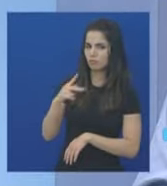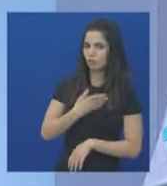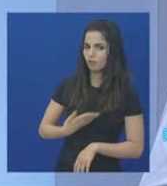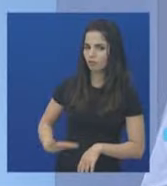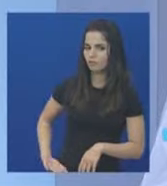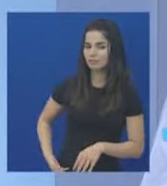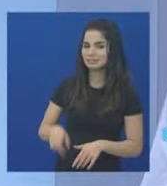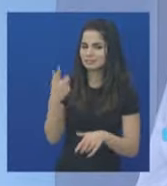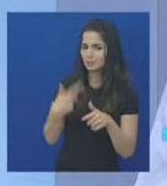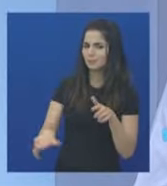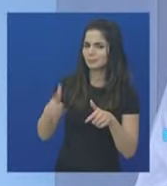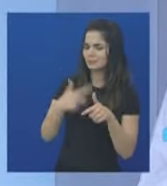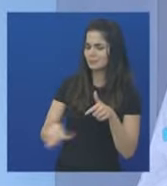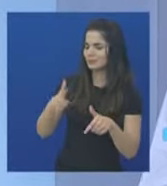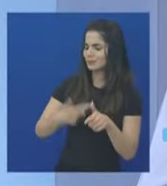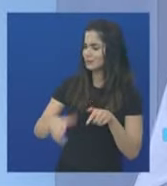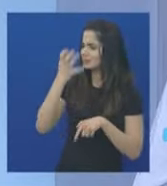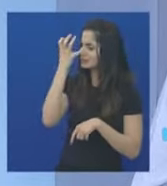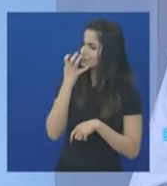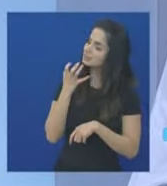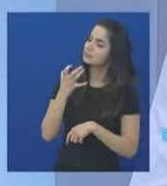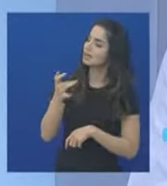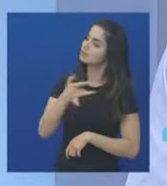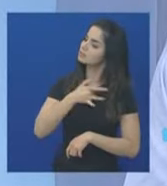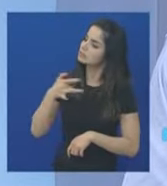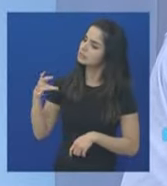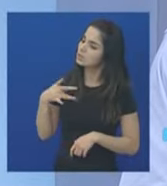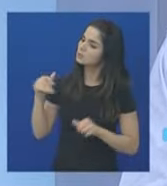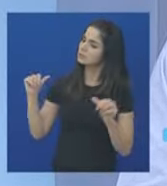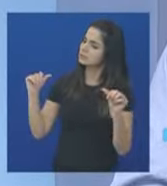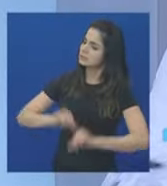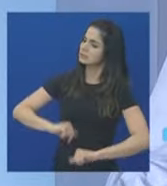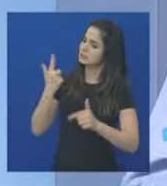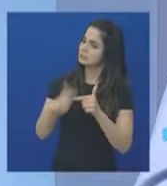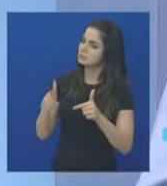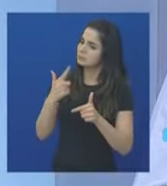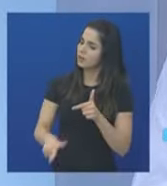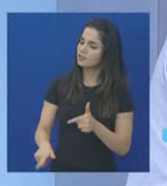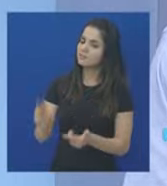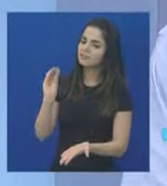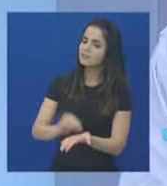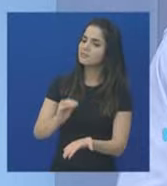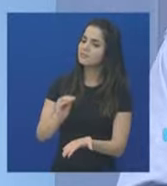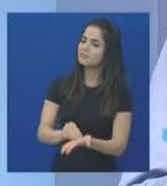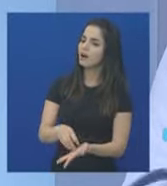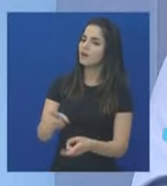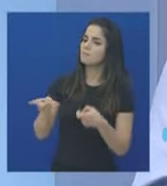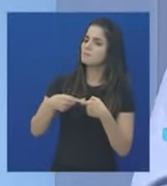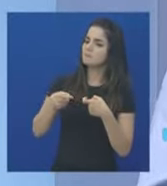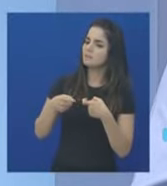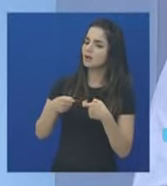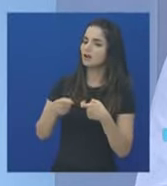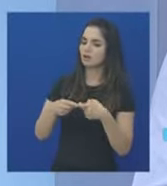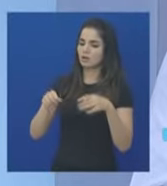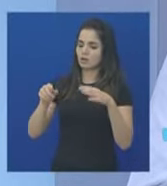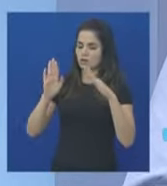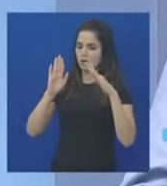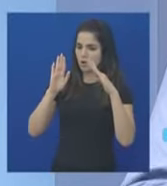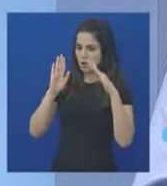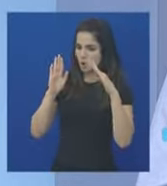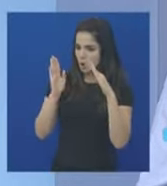problemas sérios na saúde da nossa cidade, como faltas de médicos, o hospital de Tamoios,